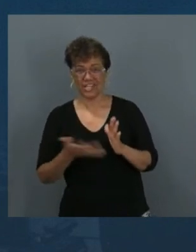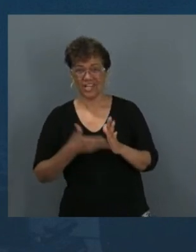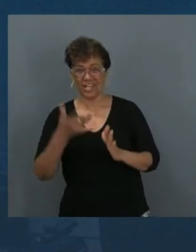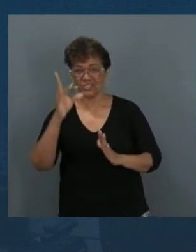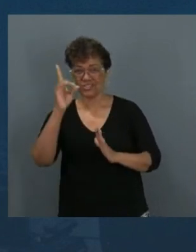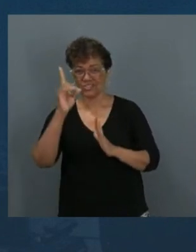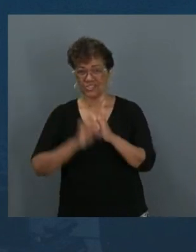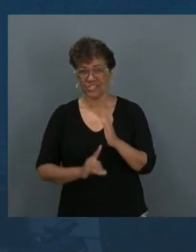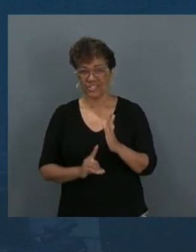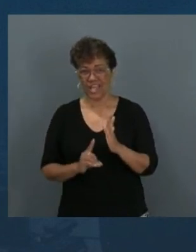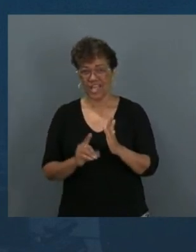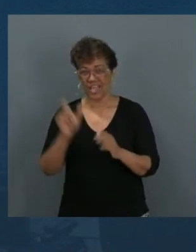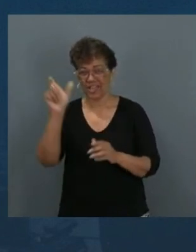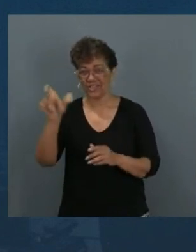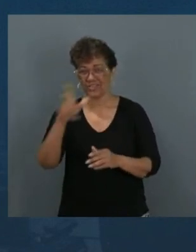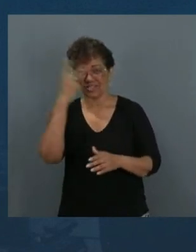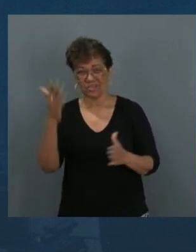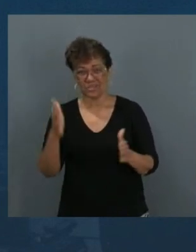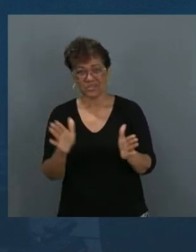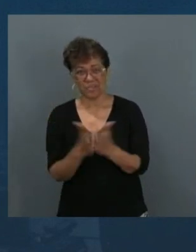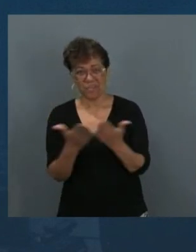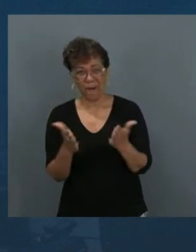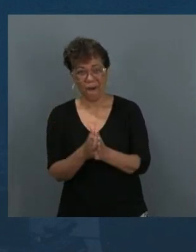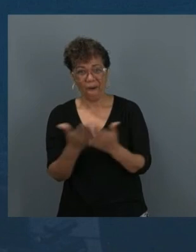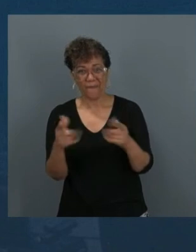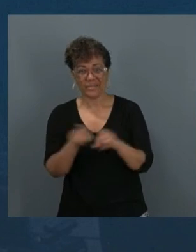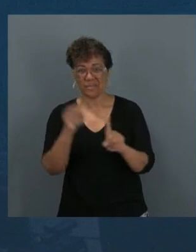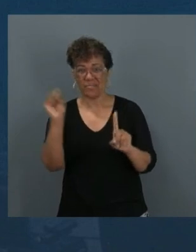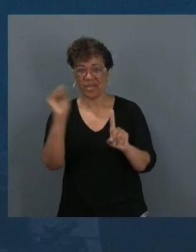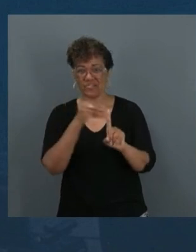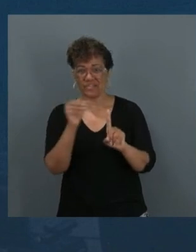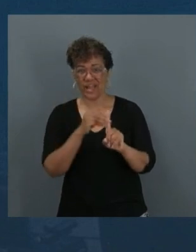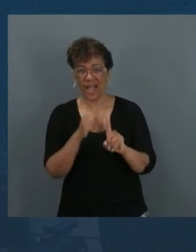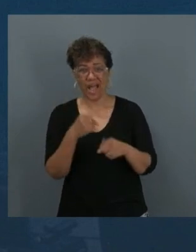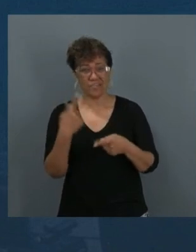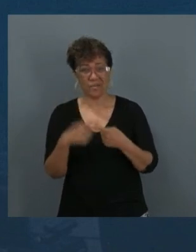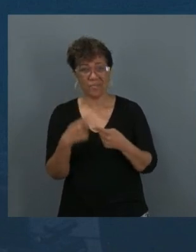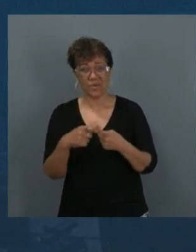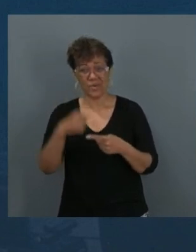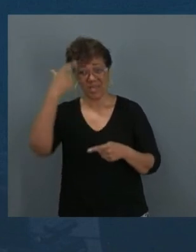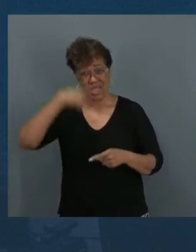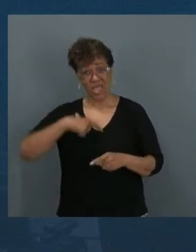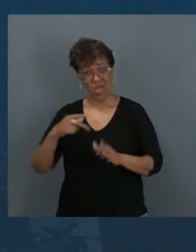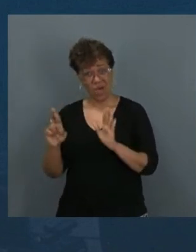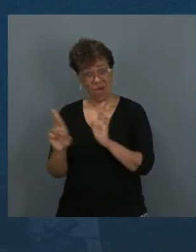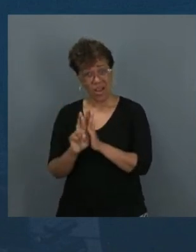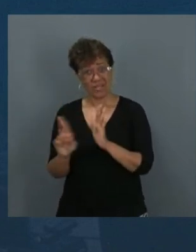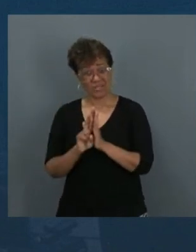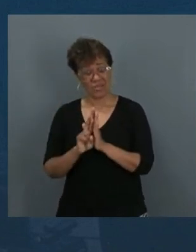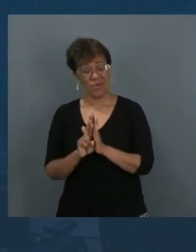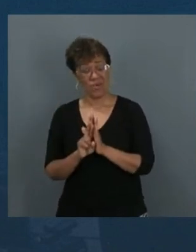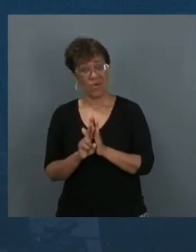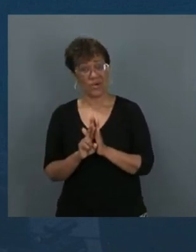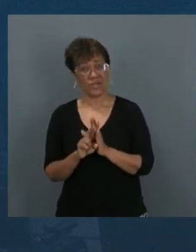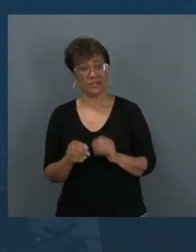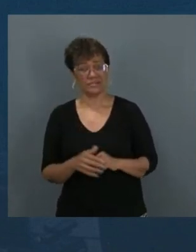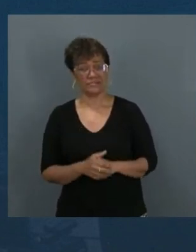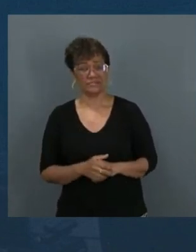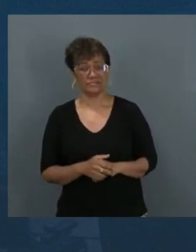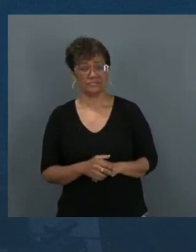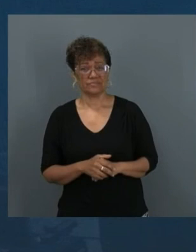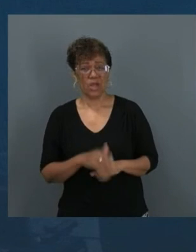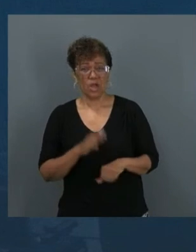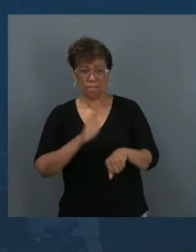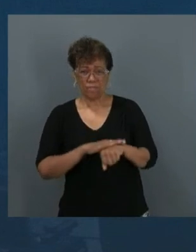mais pobres e mais vulneráveis. E digo isso por ter sido a relatora, porque quando